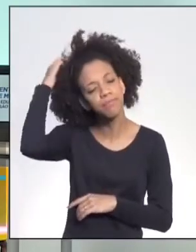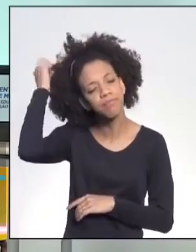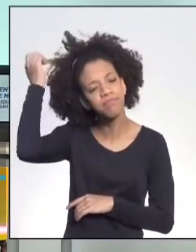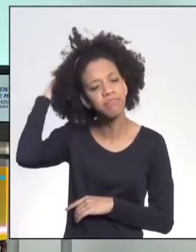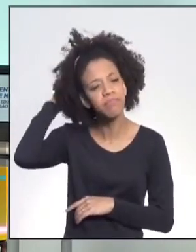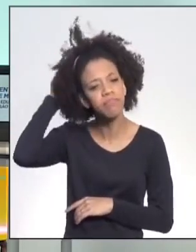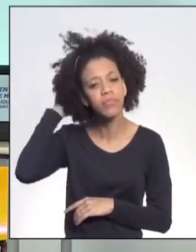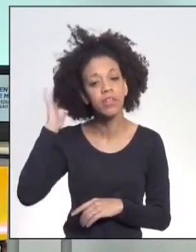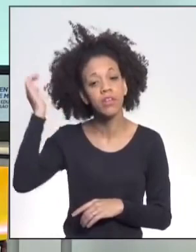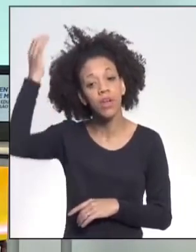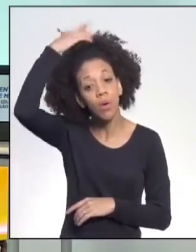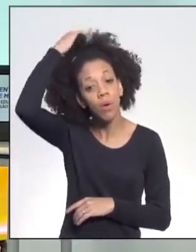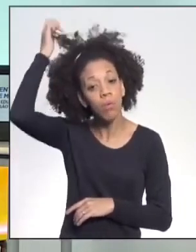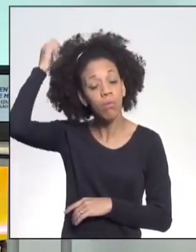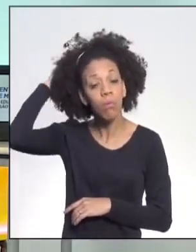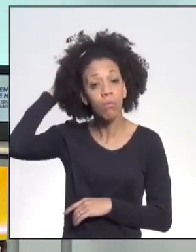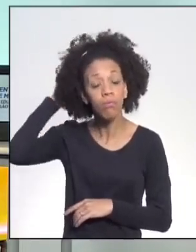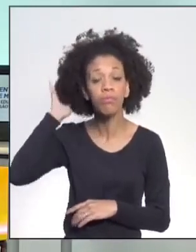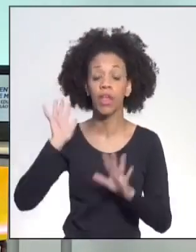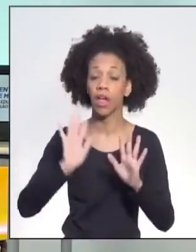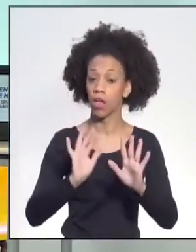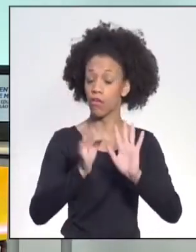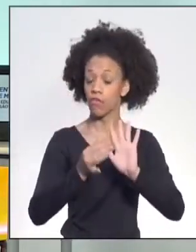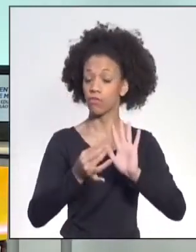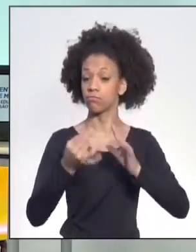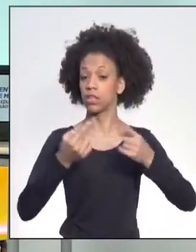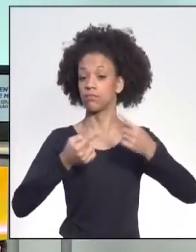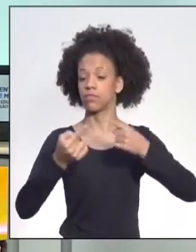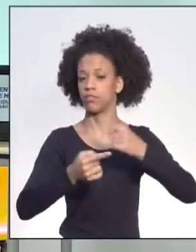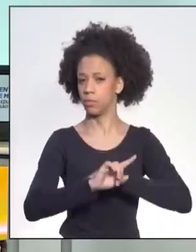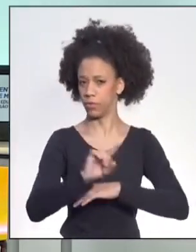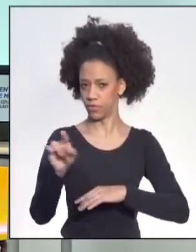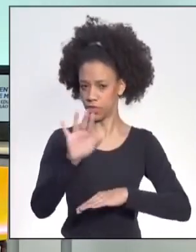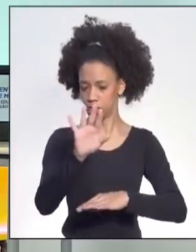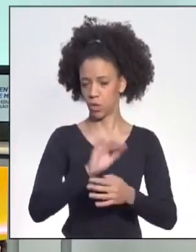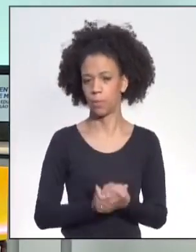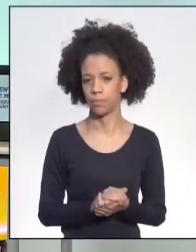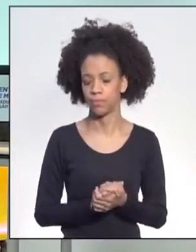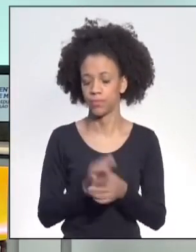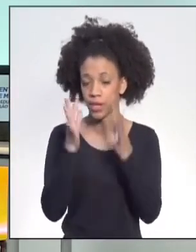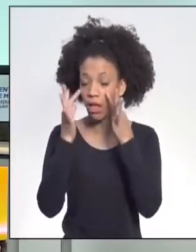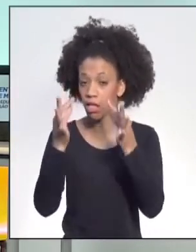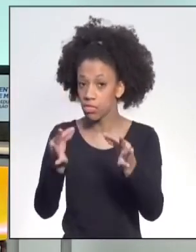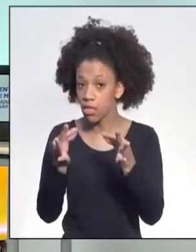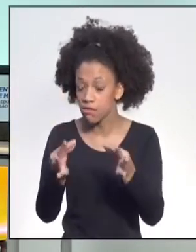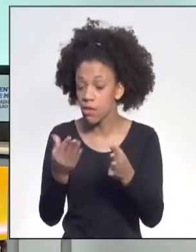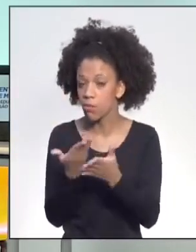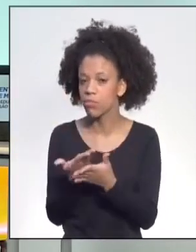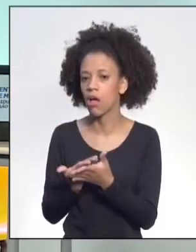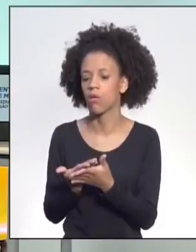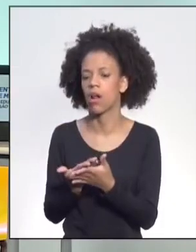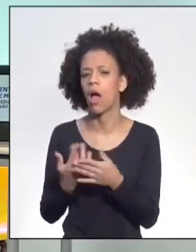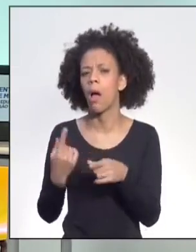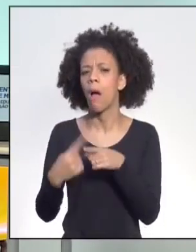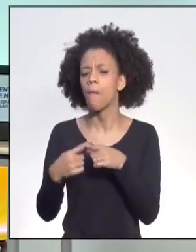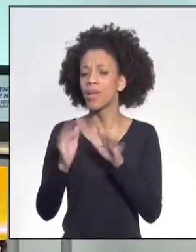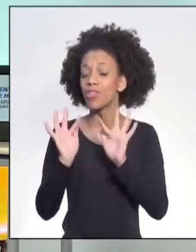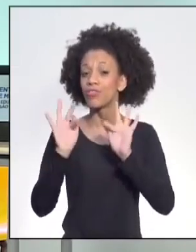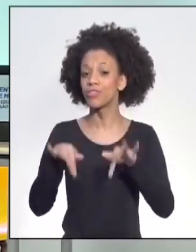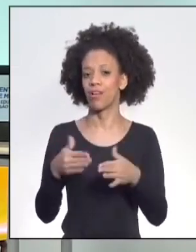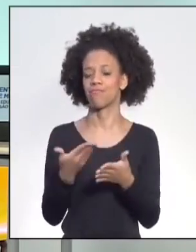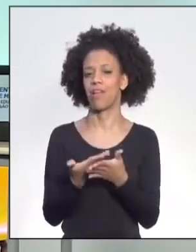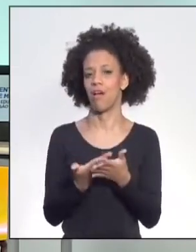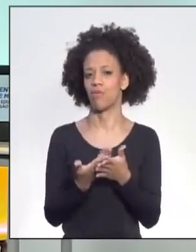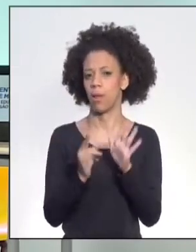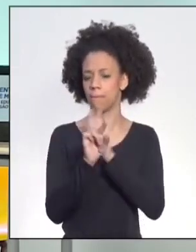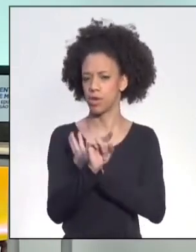questão da oralidade. Eu vou deixar um desafio para vocês, ó. Prestem atenção na aula, porque no final da aula eu vou fazer uma pergunta, que é a